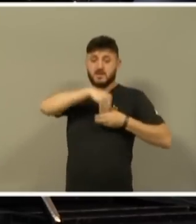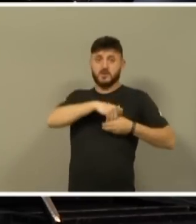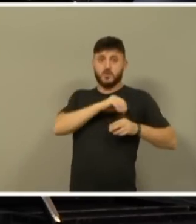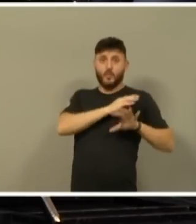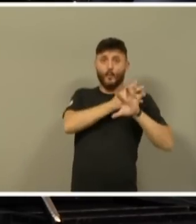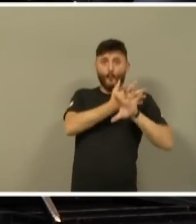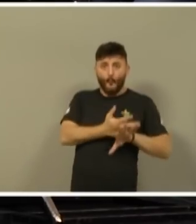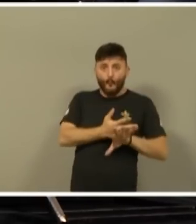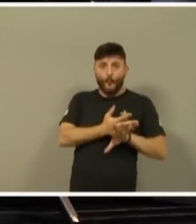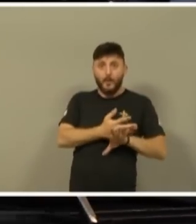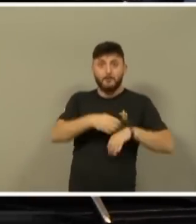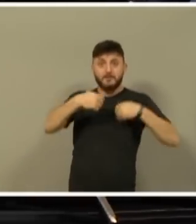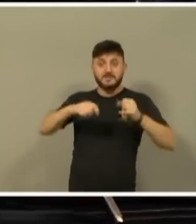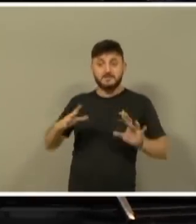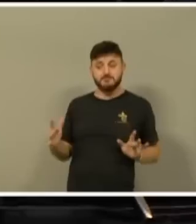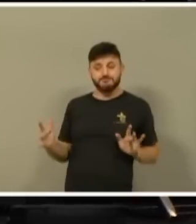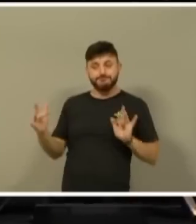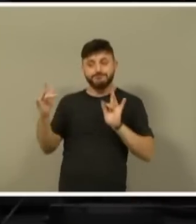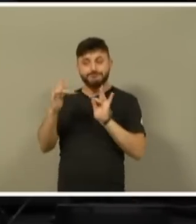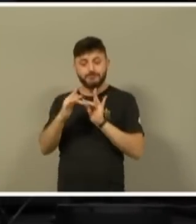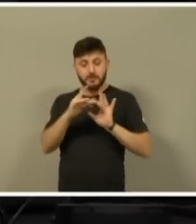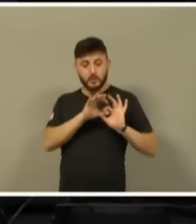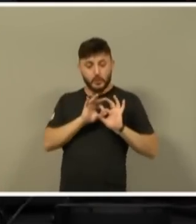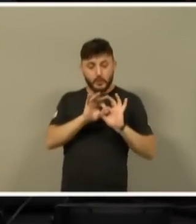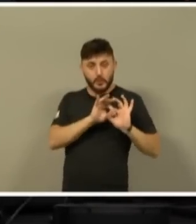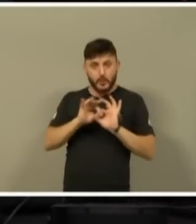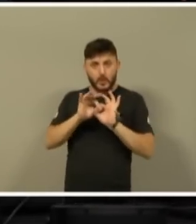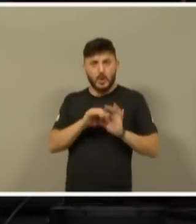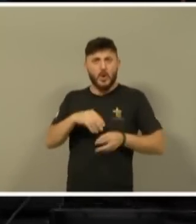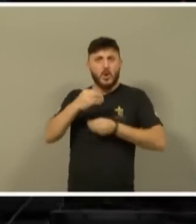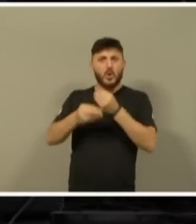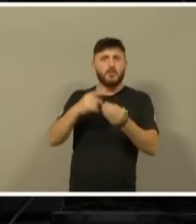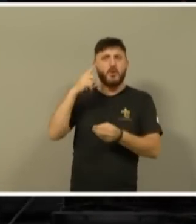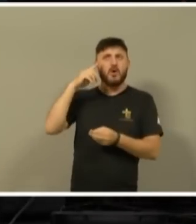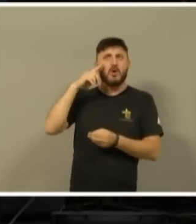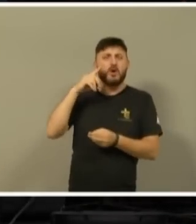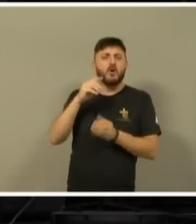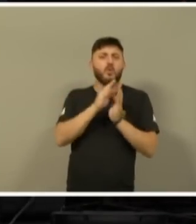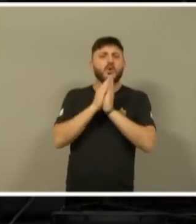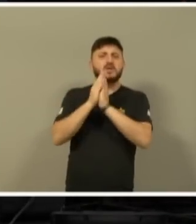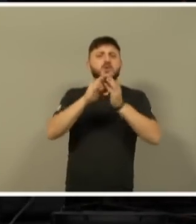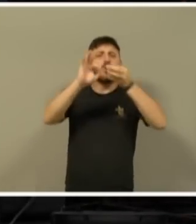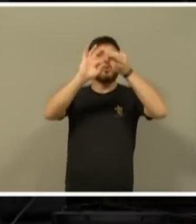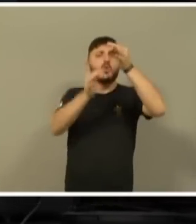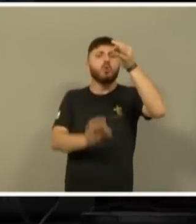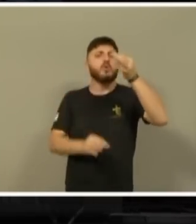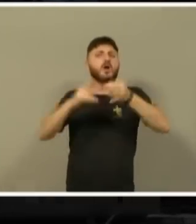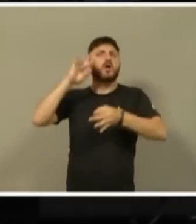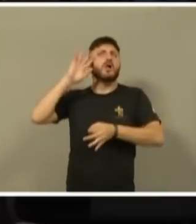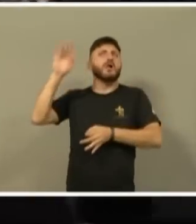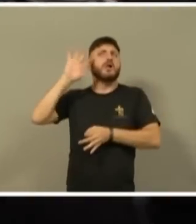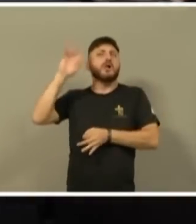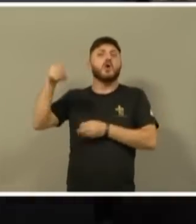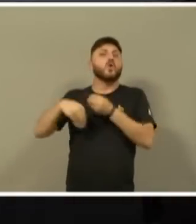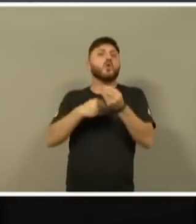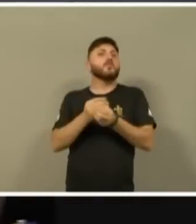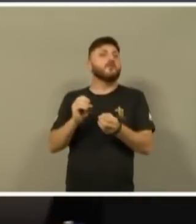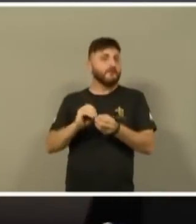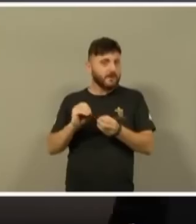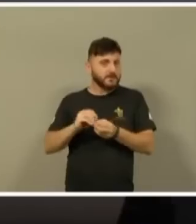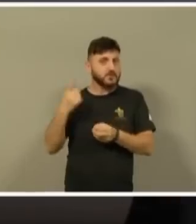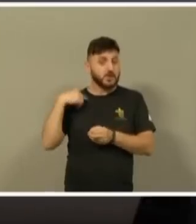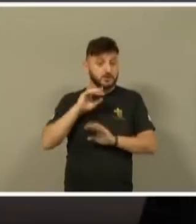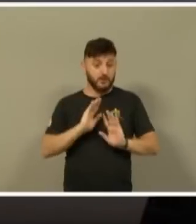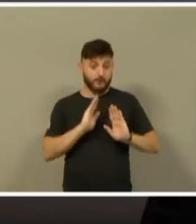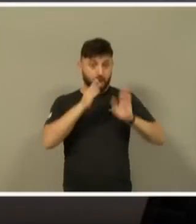Então, como lidar com as orações mais longas? Nas orações mais longas, a